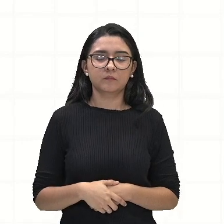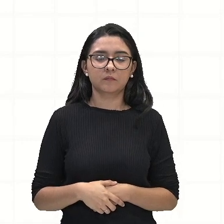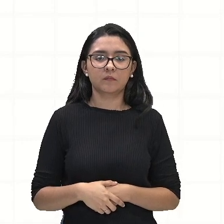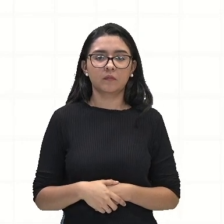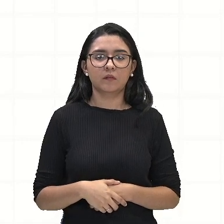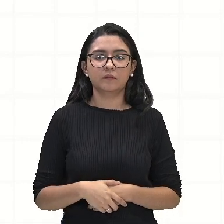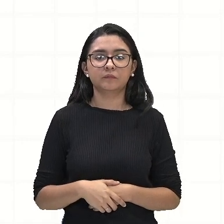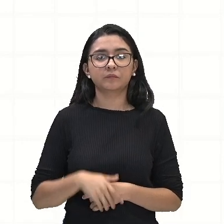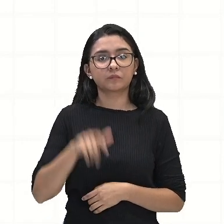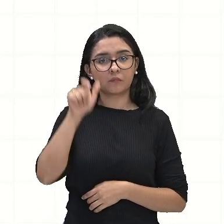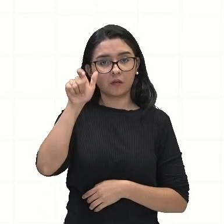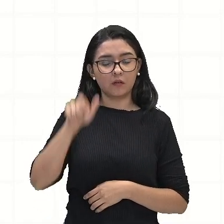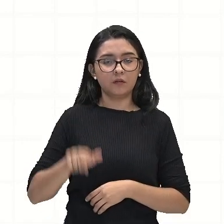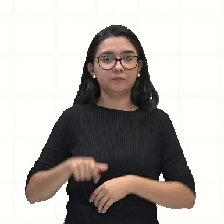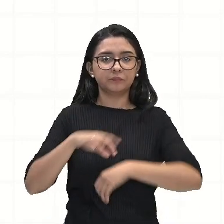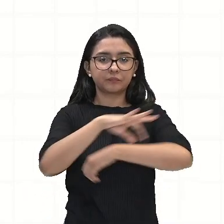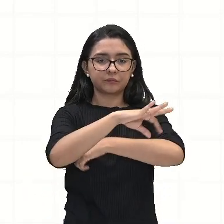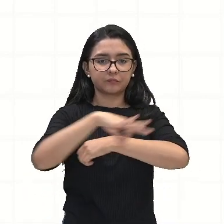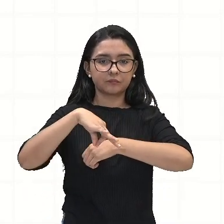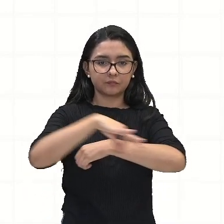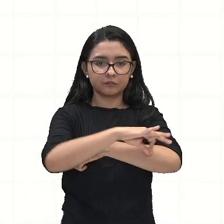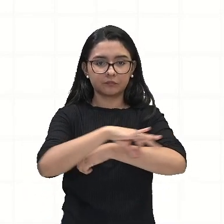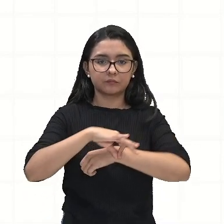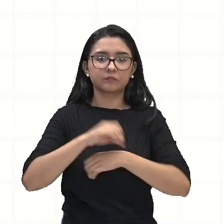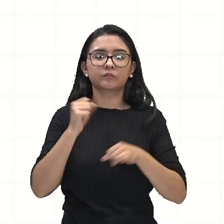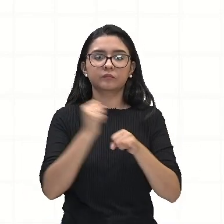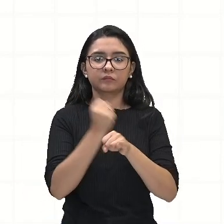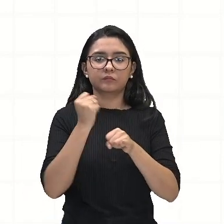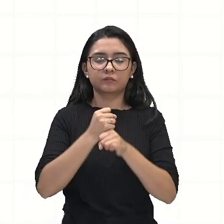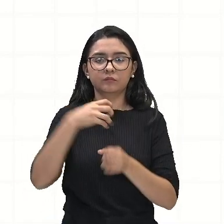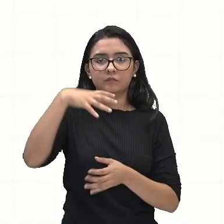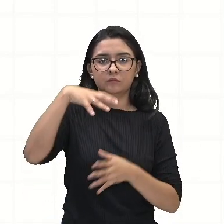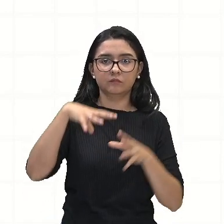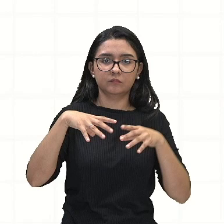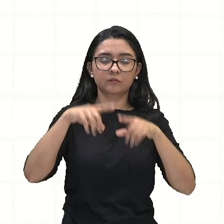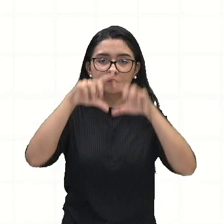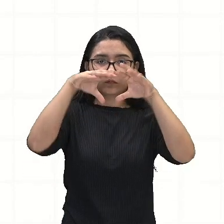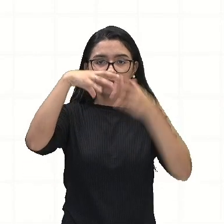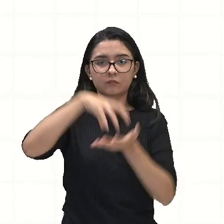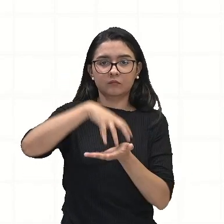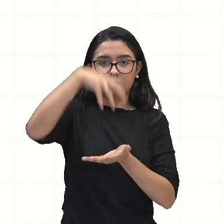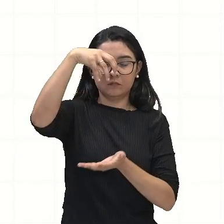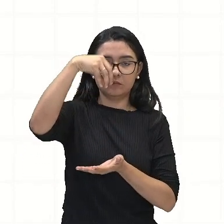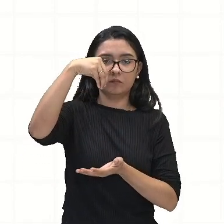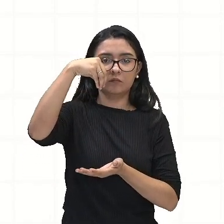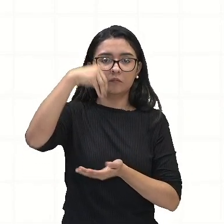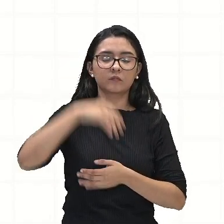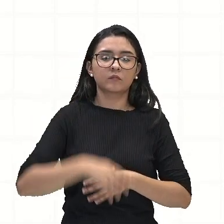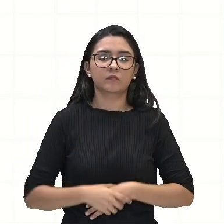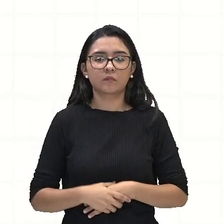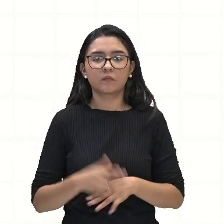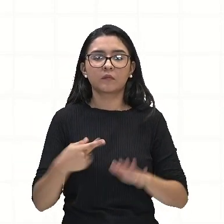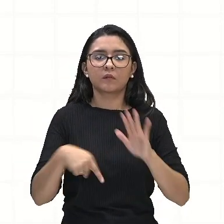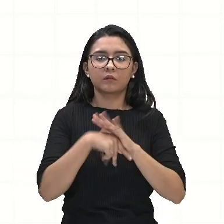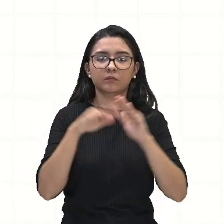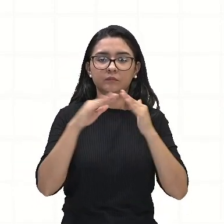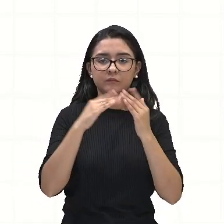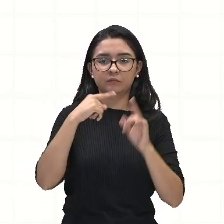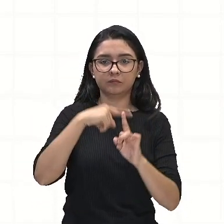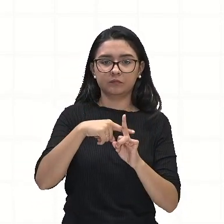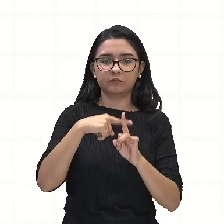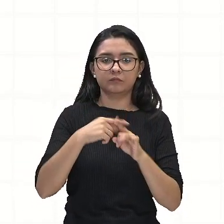Esse arquiteto, ele fez, né, a cúpula da Catedral de Santa Maria del Fiore, o Duomo, e